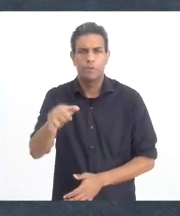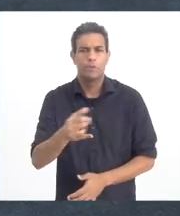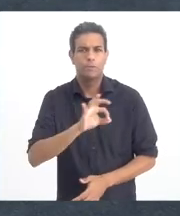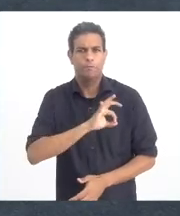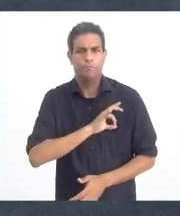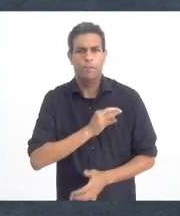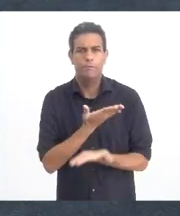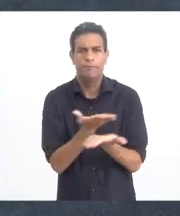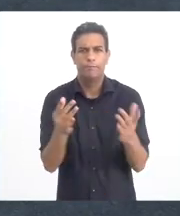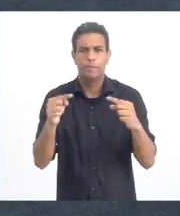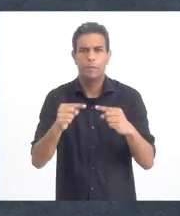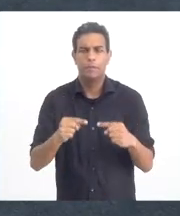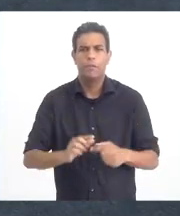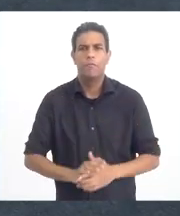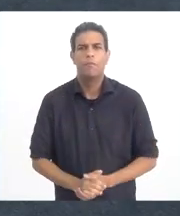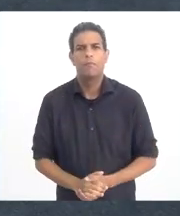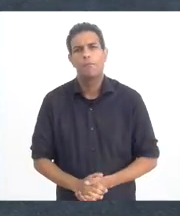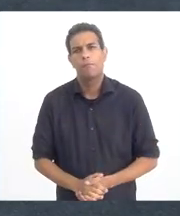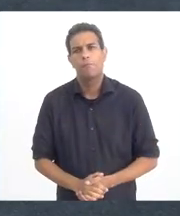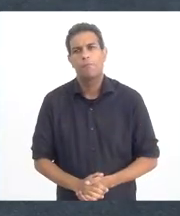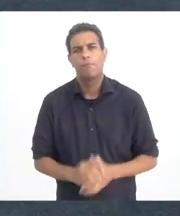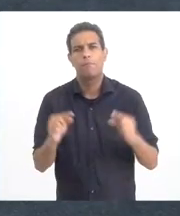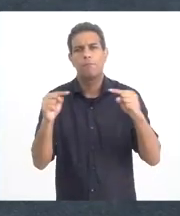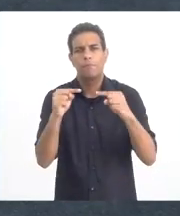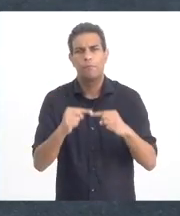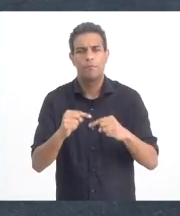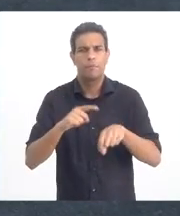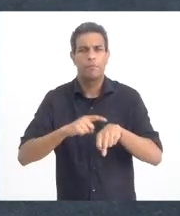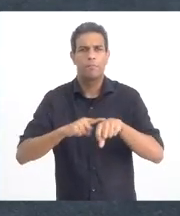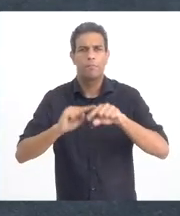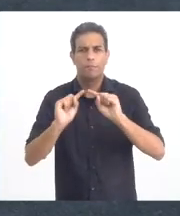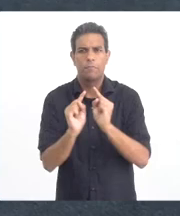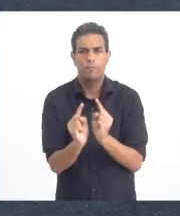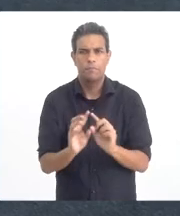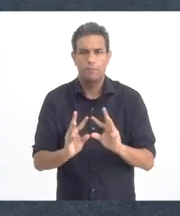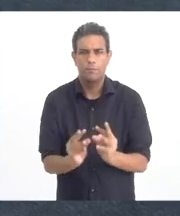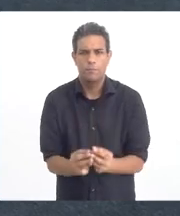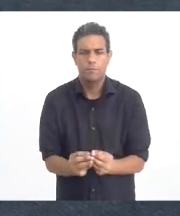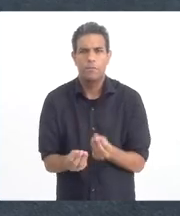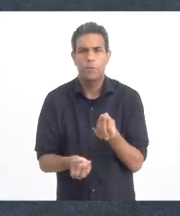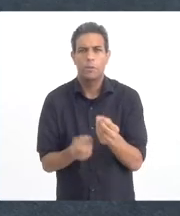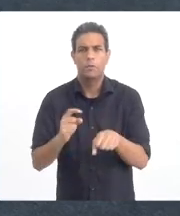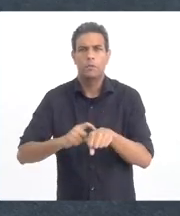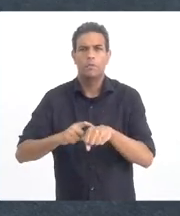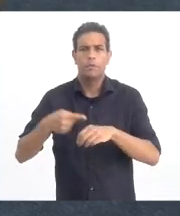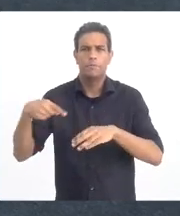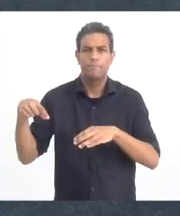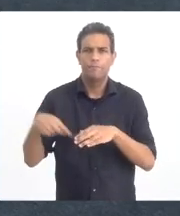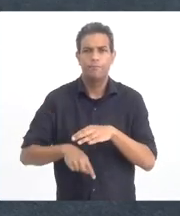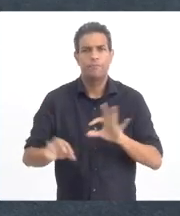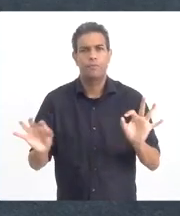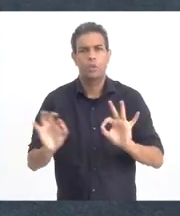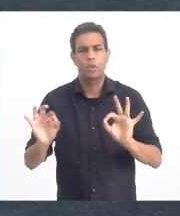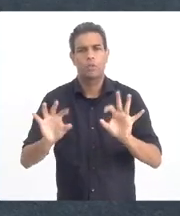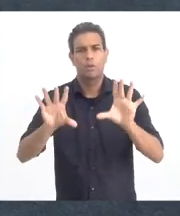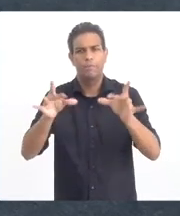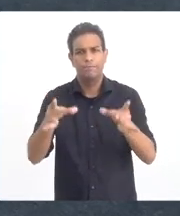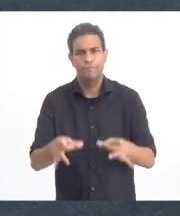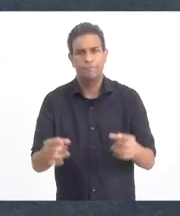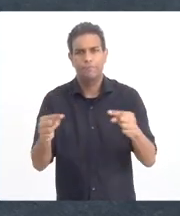estão presentes. Como o espaço é muito pouco, eu não vou poder me ater muito a